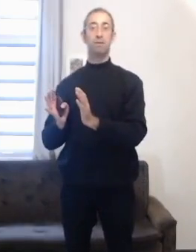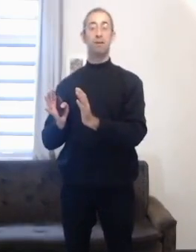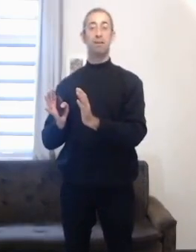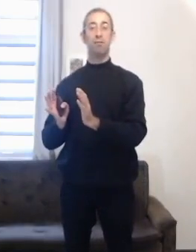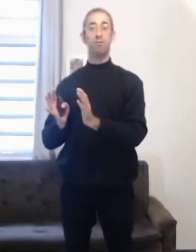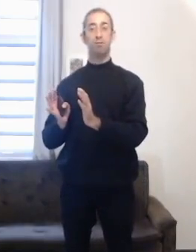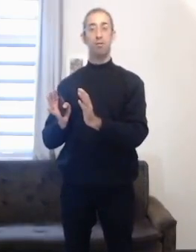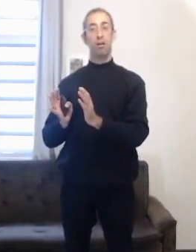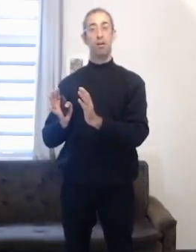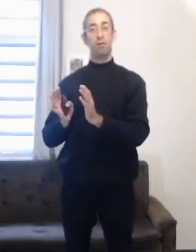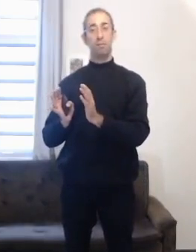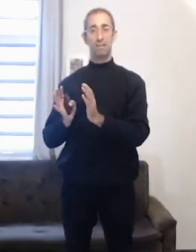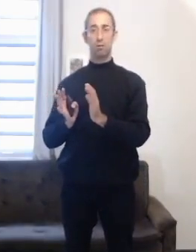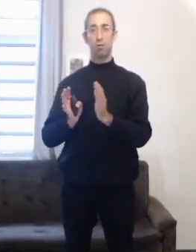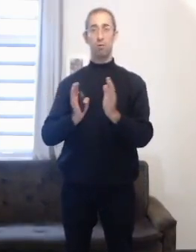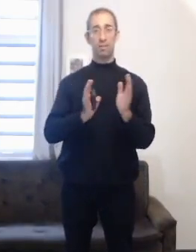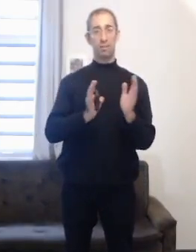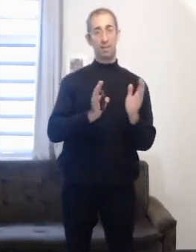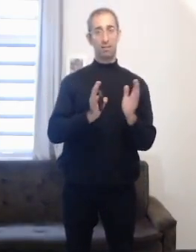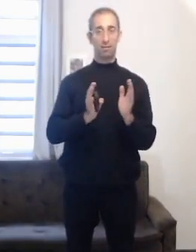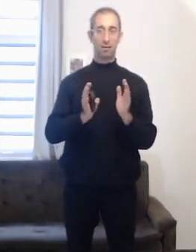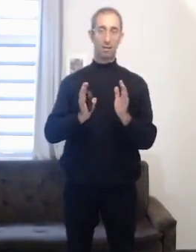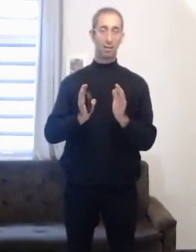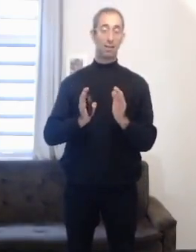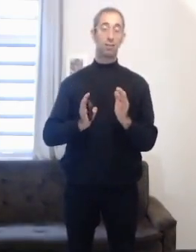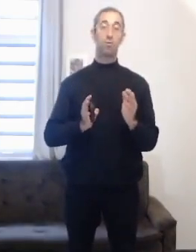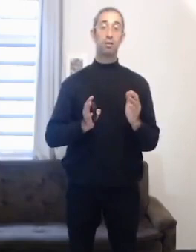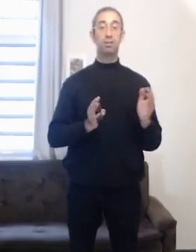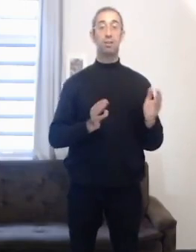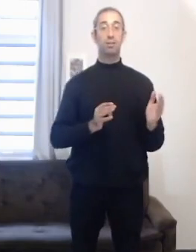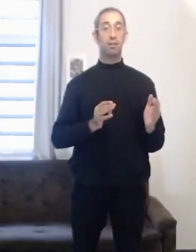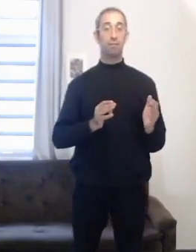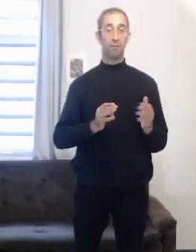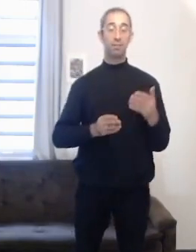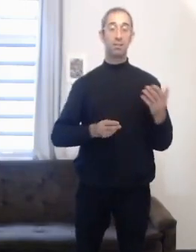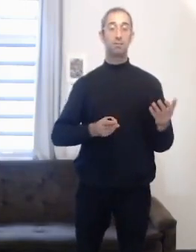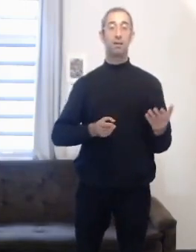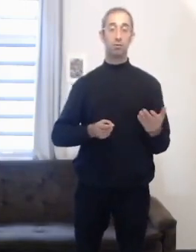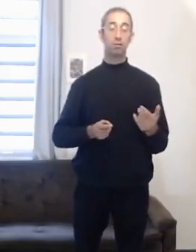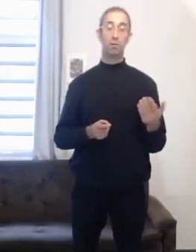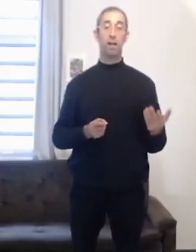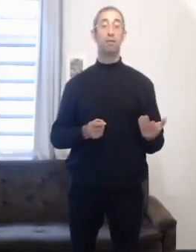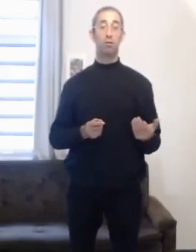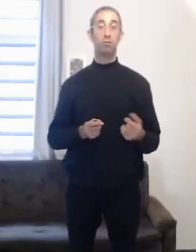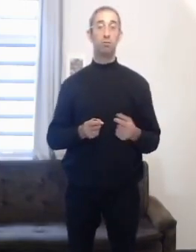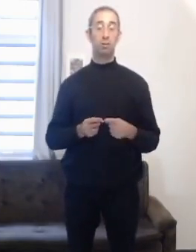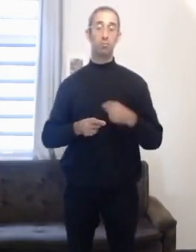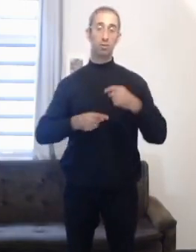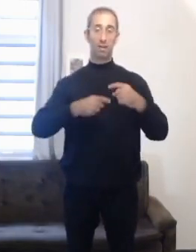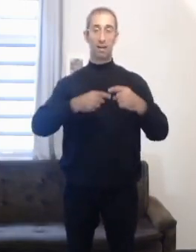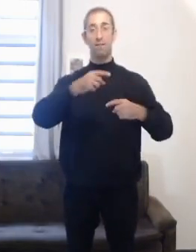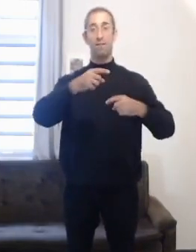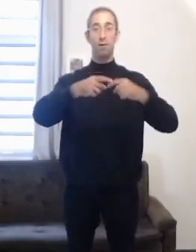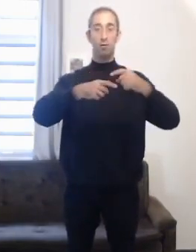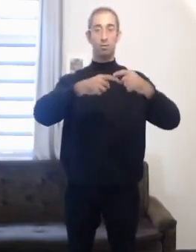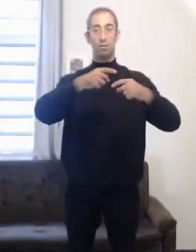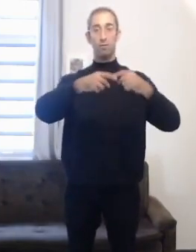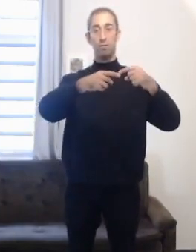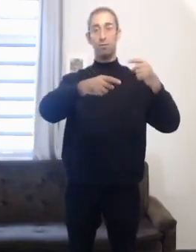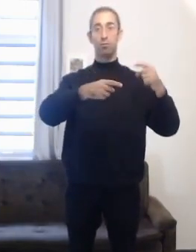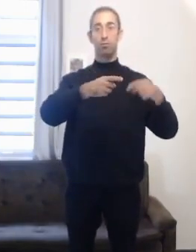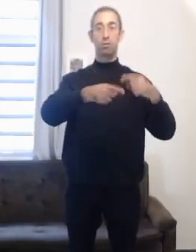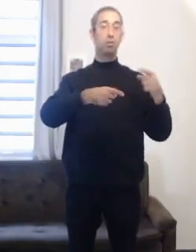método experimental. Mas, atualmente, tá tendo muita gente que defende que esse método exploratório, né, de mostrar